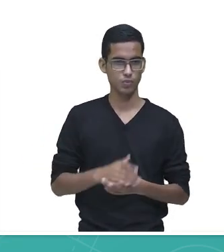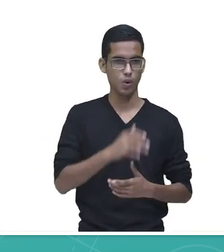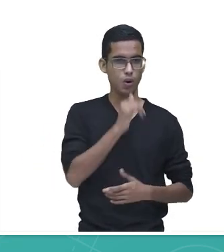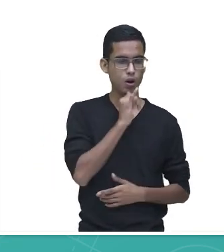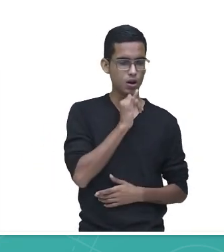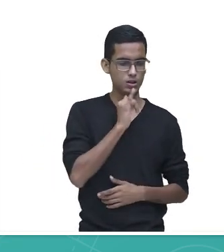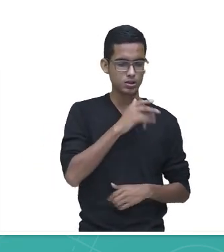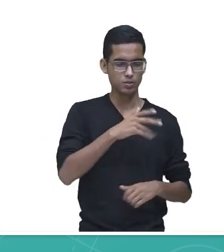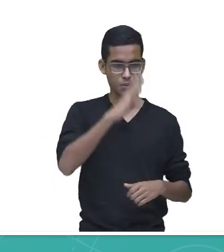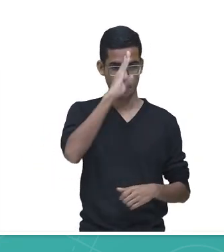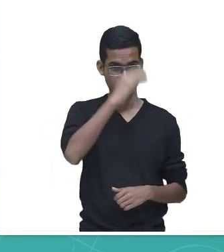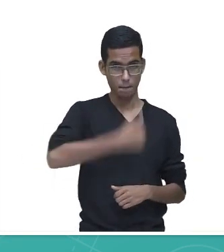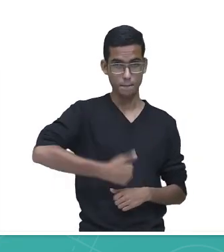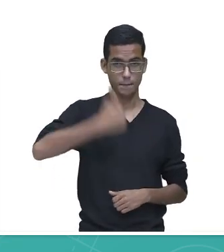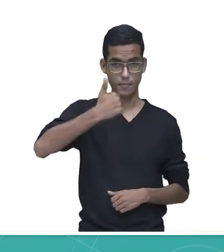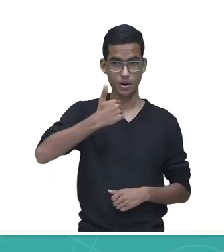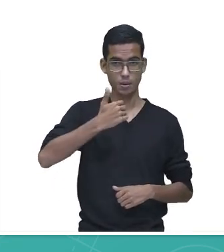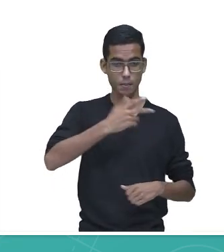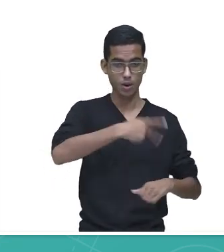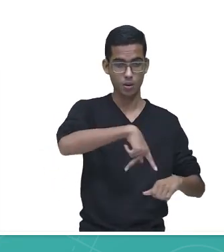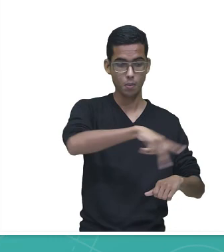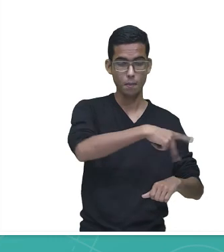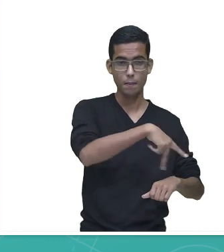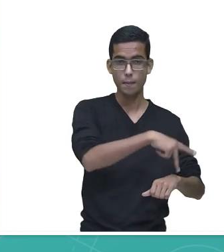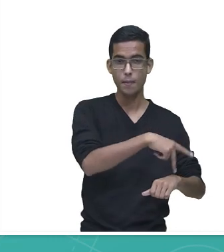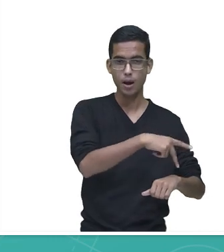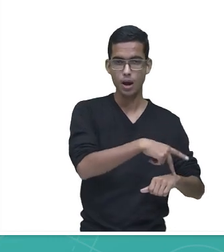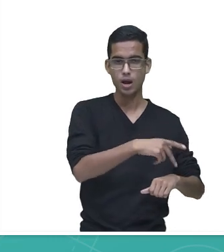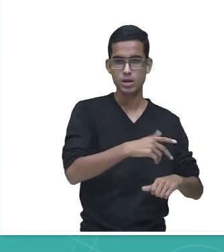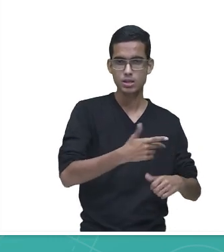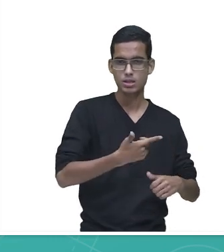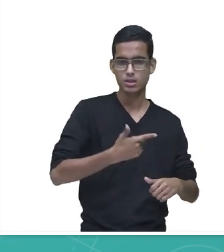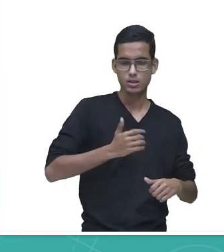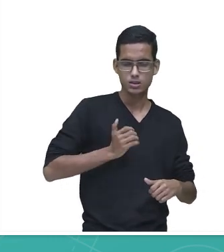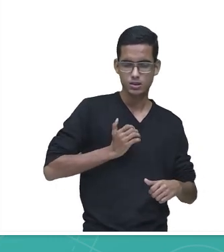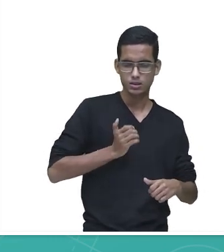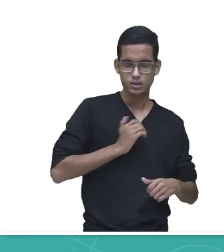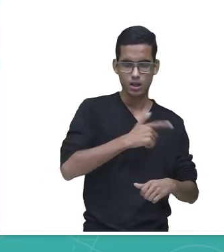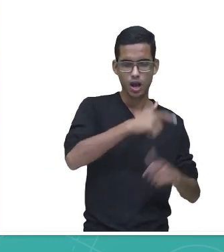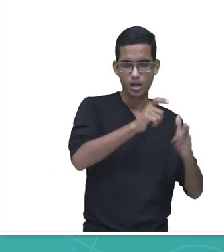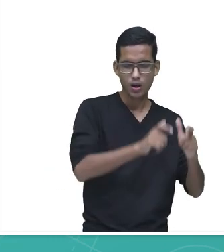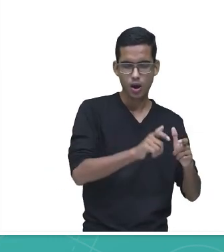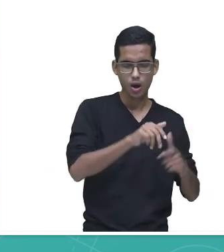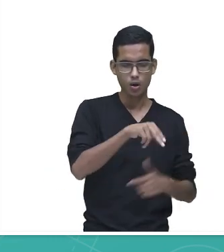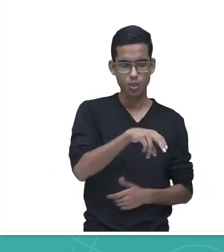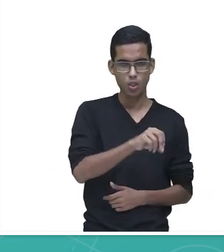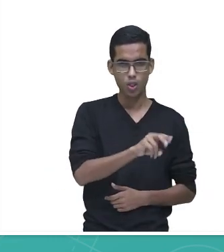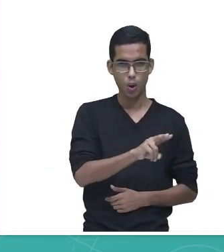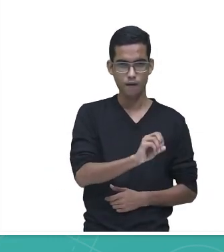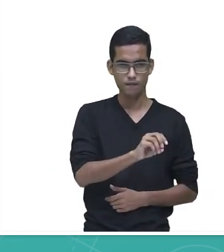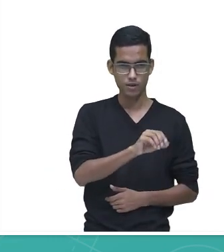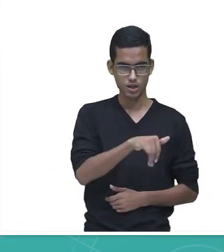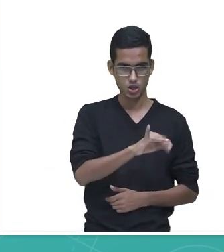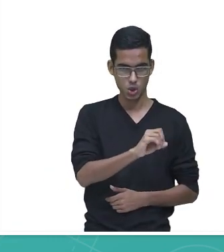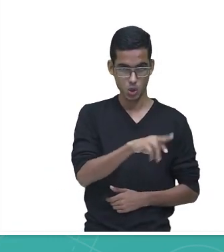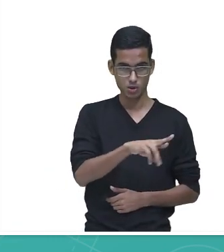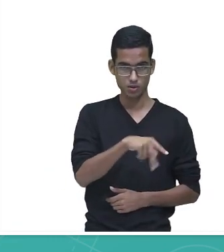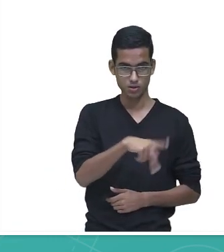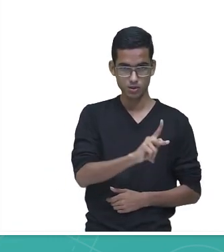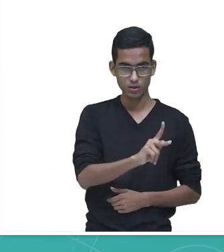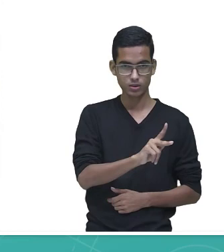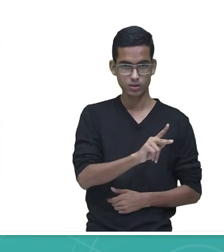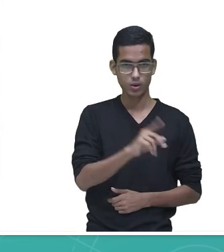e a cidade de Nova York, nos Estados Unidos. Bom, com comparação ao que vocês responderam no nosso